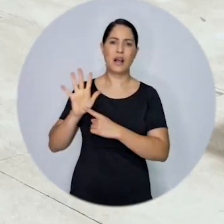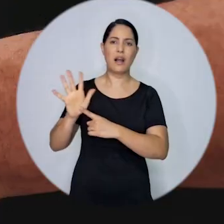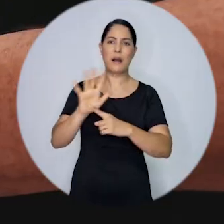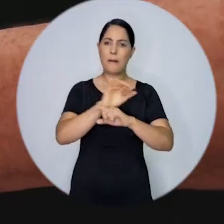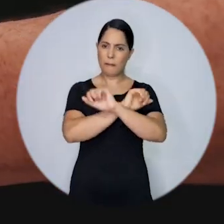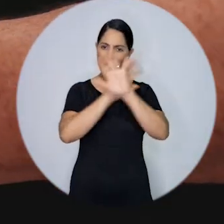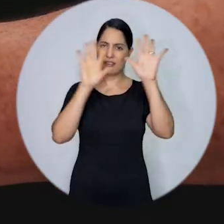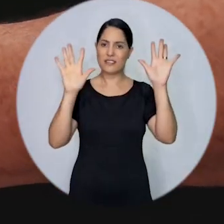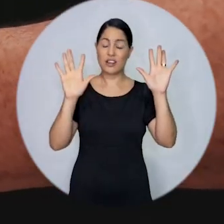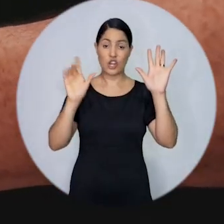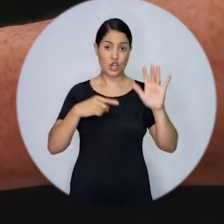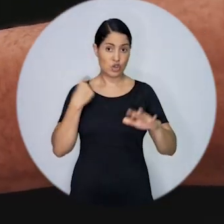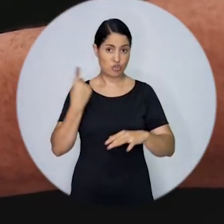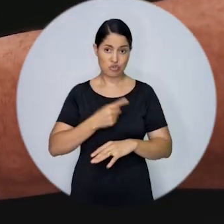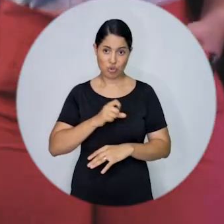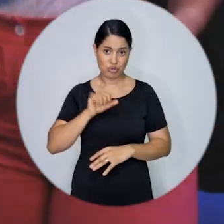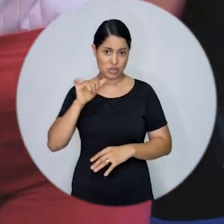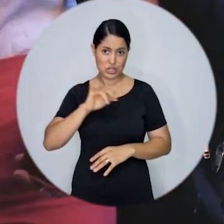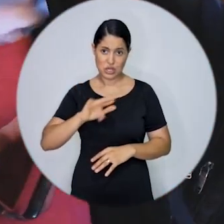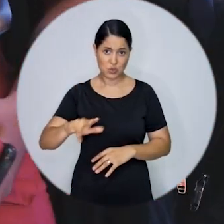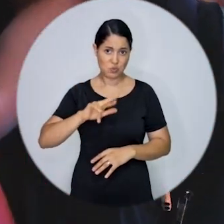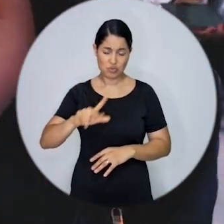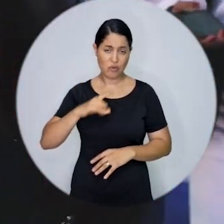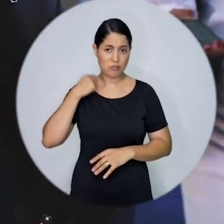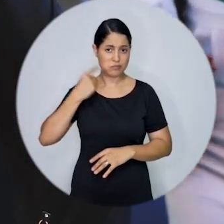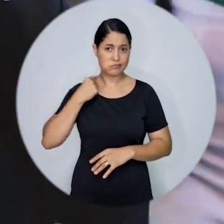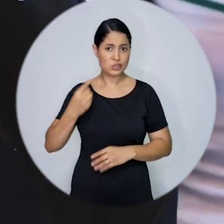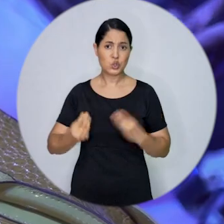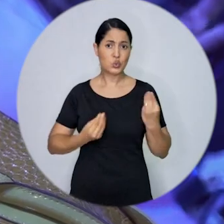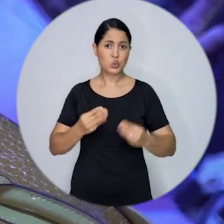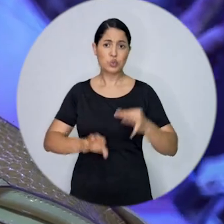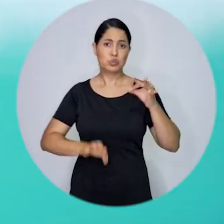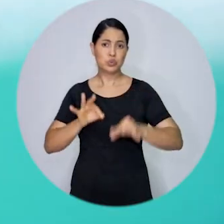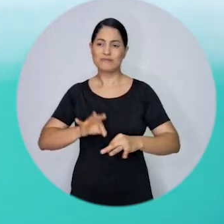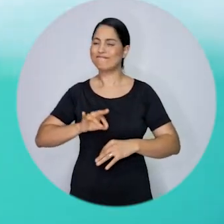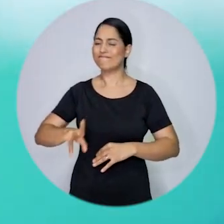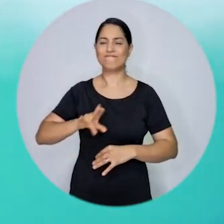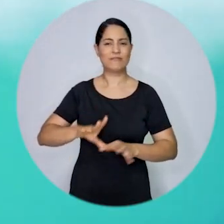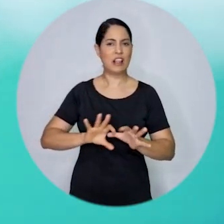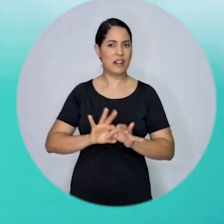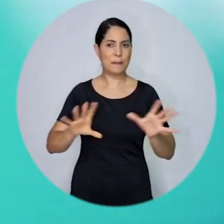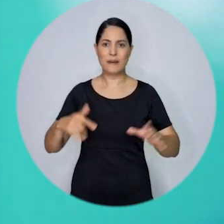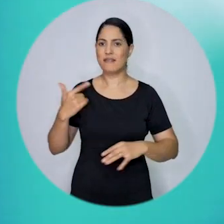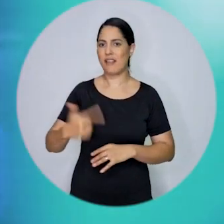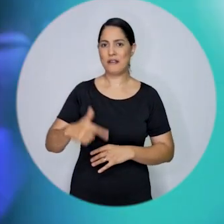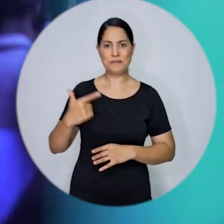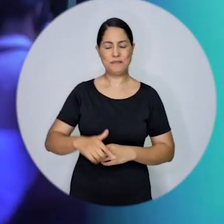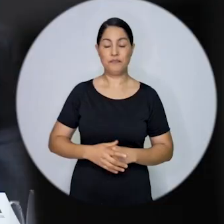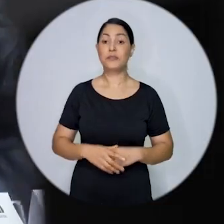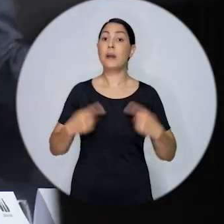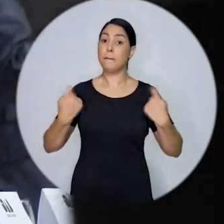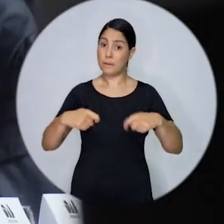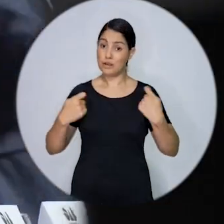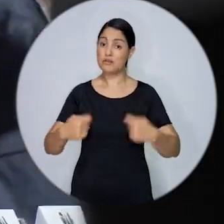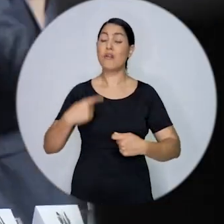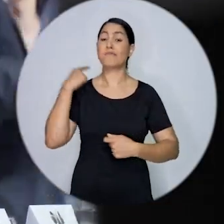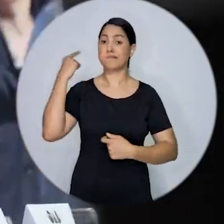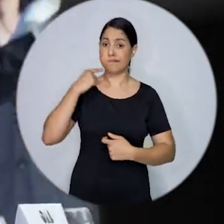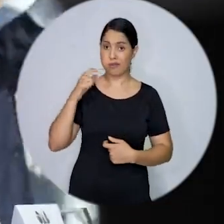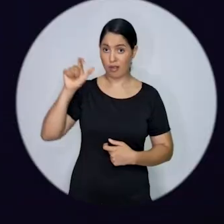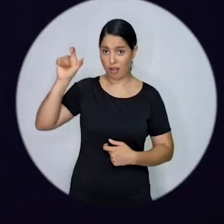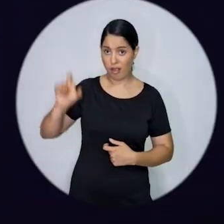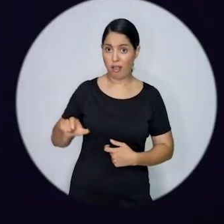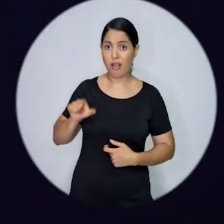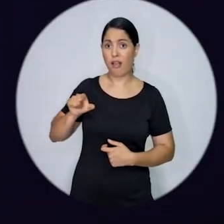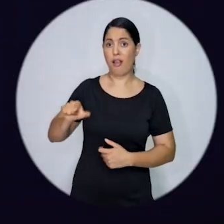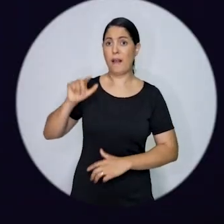sem advocacia não há democracia, não há justiça, não há um regime de liberdades. De que o advogado, sem